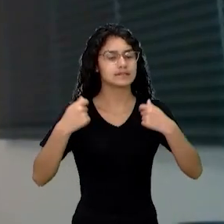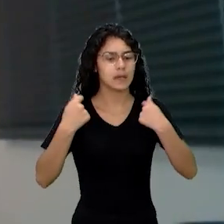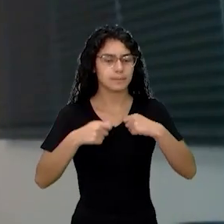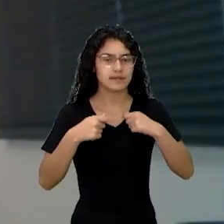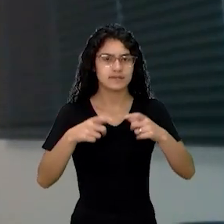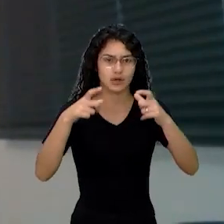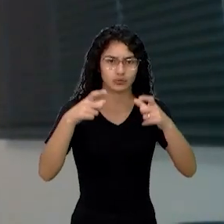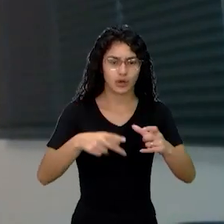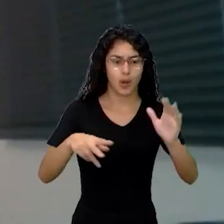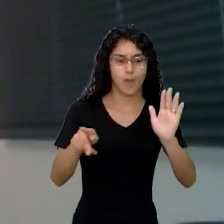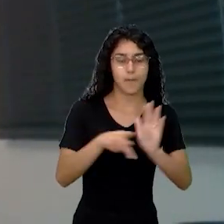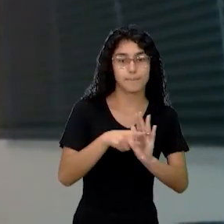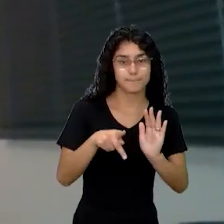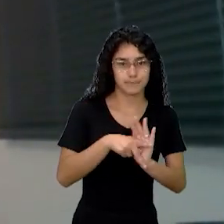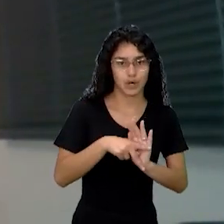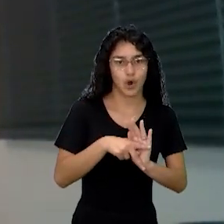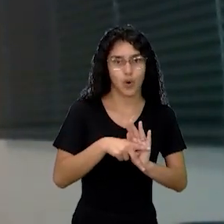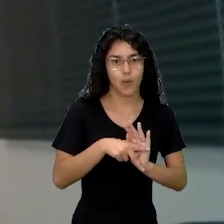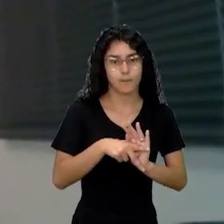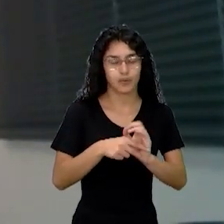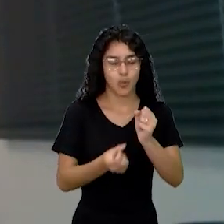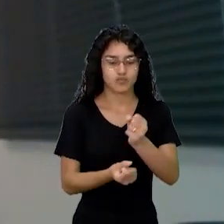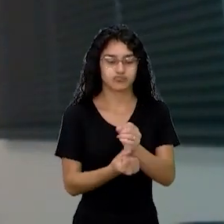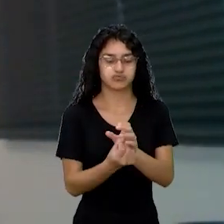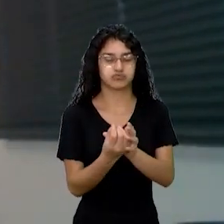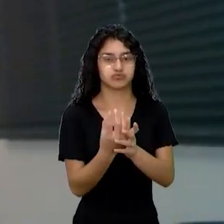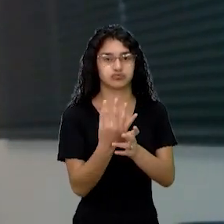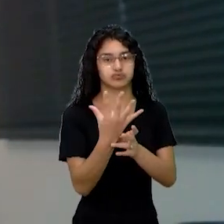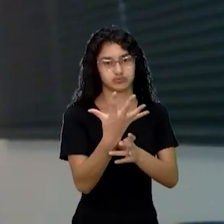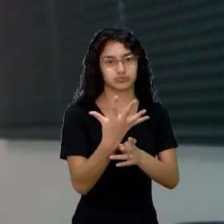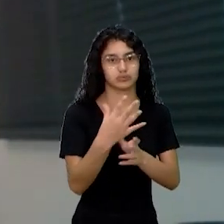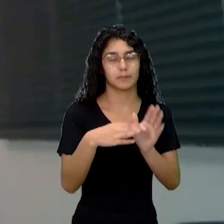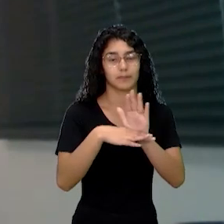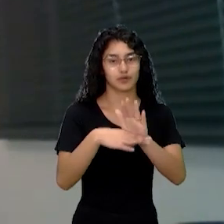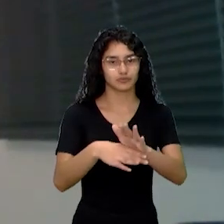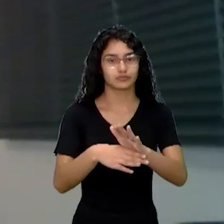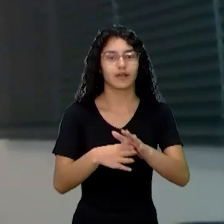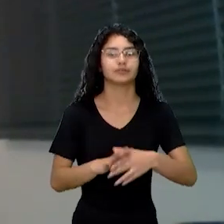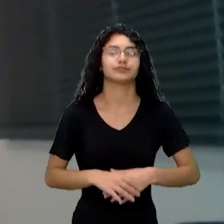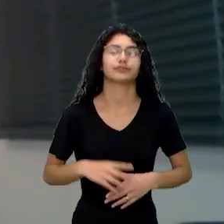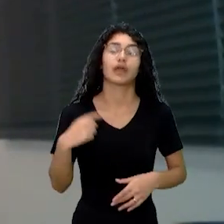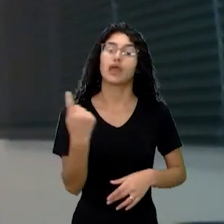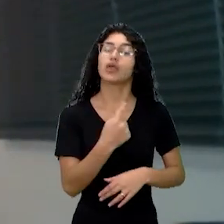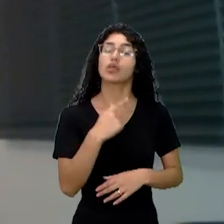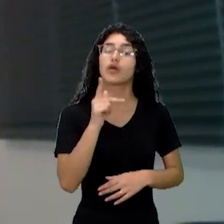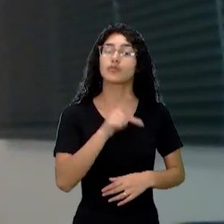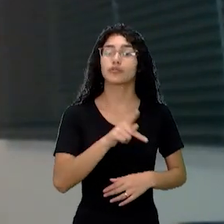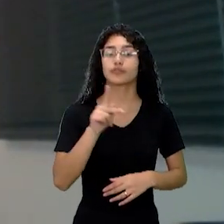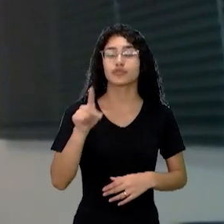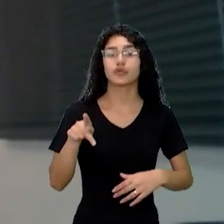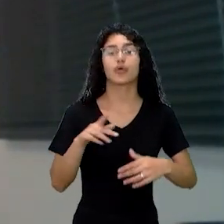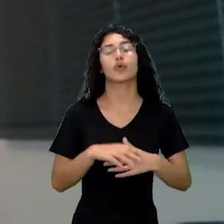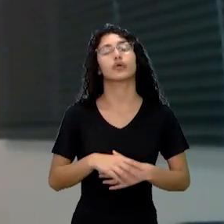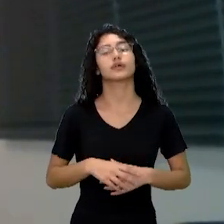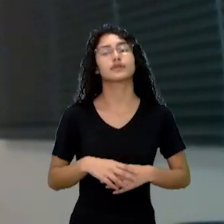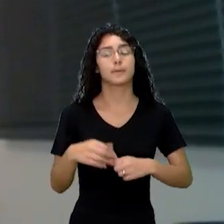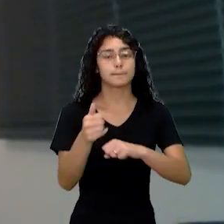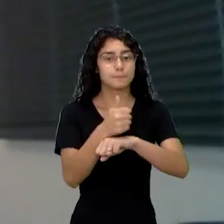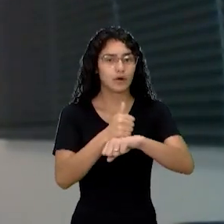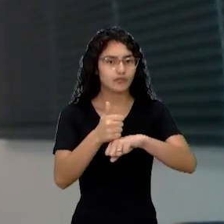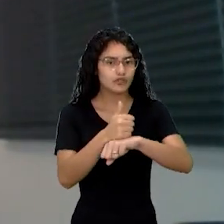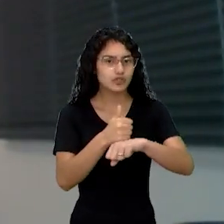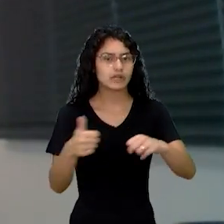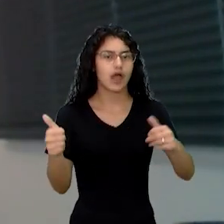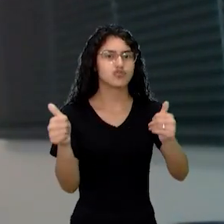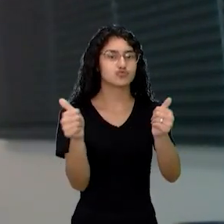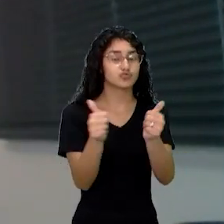ambiente que seja favorável para o desabrochar desse potencial. E nós, professores, psicólogos e profissionais que estamos